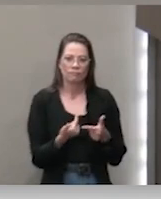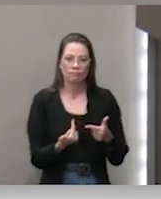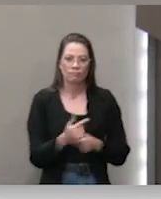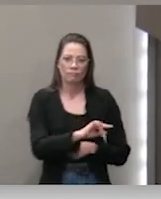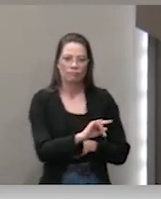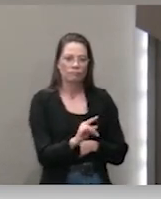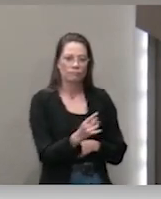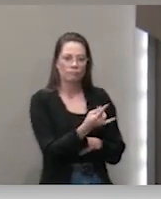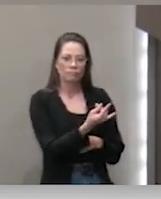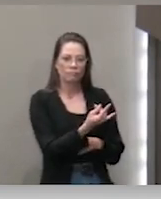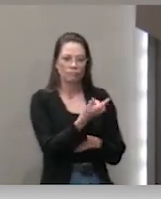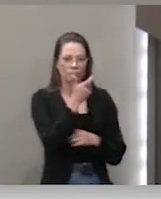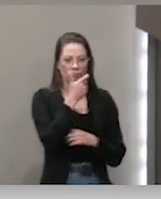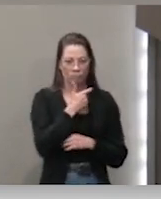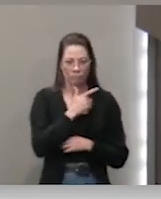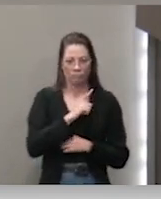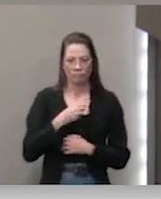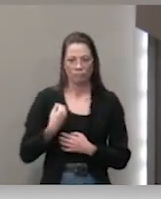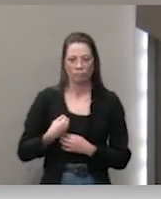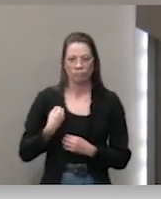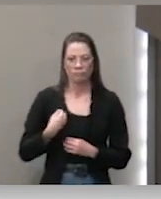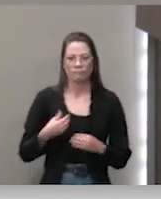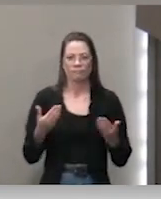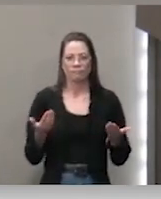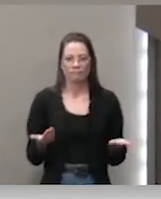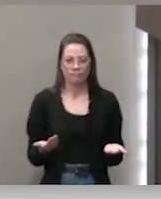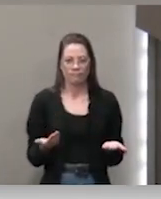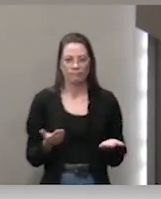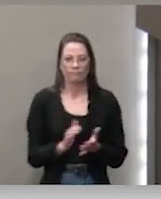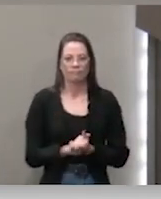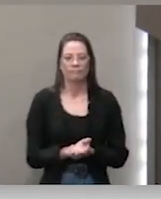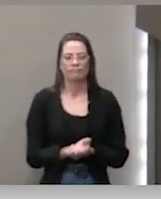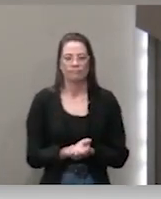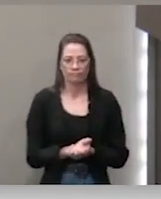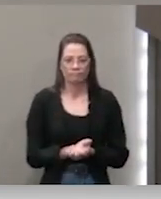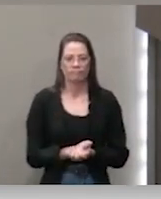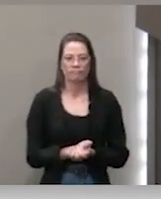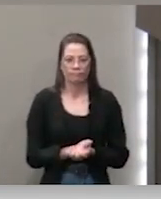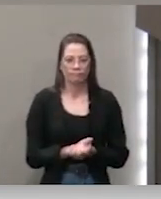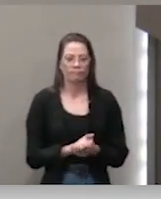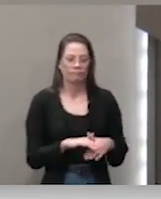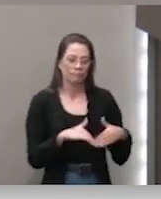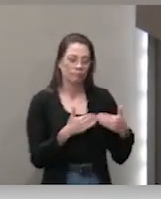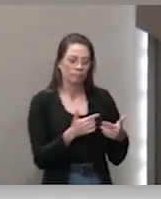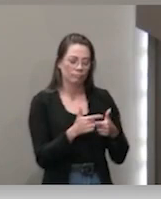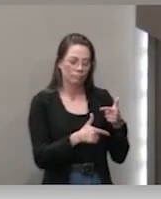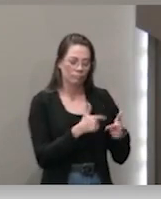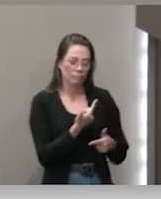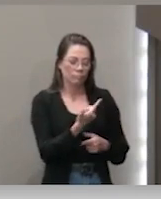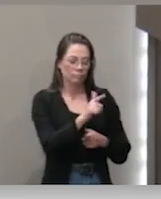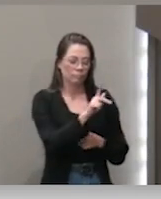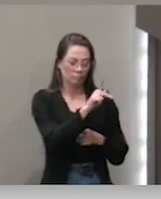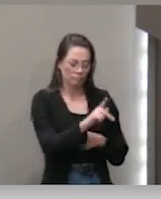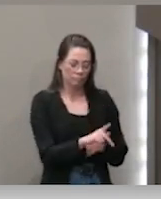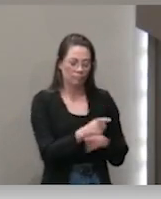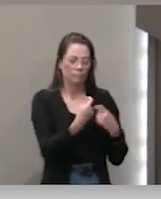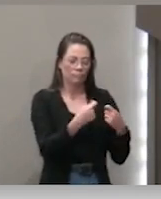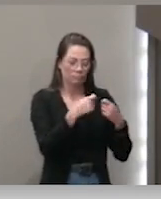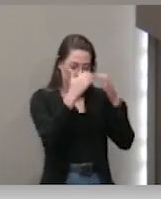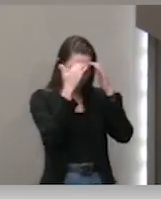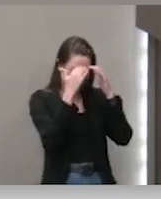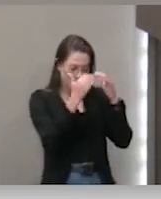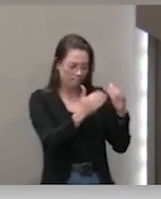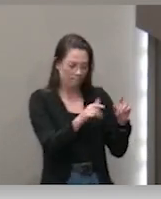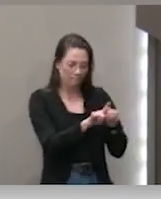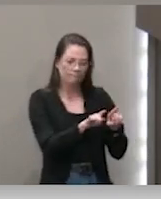por último acha que foi ele. E aí a gente desmerece um trabalho inteiro do que aconteceu aqui, do que está trabalhando,